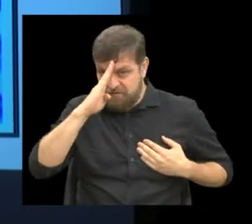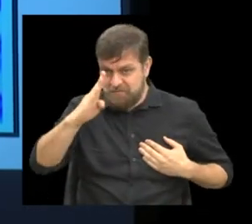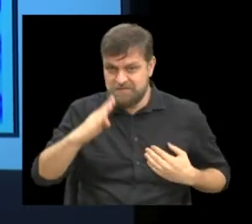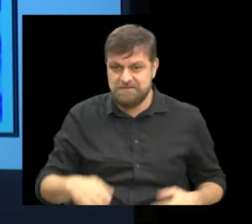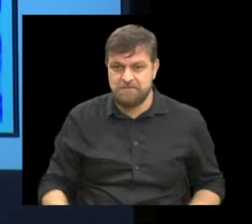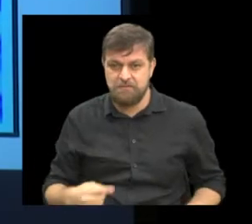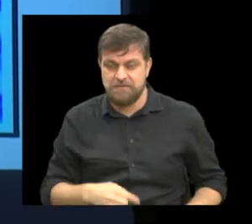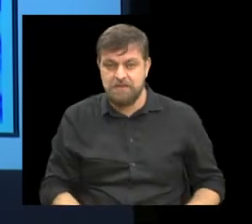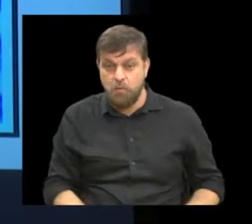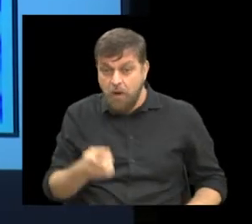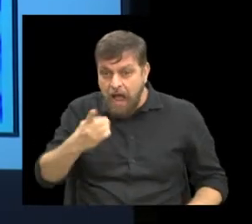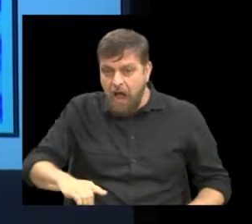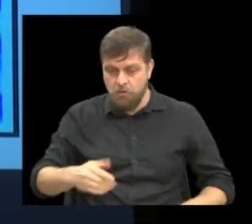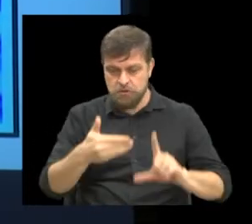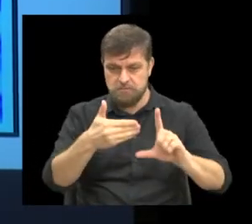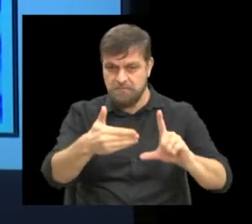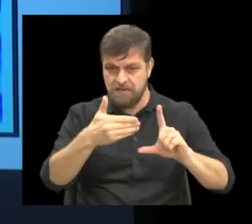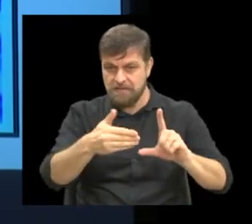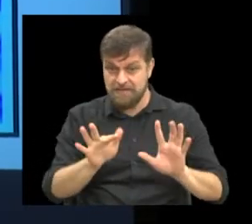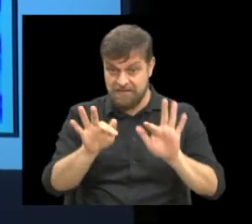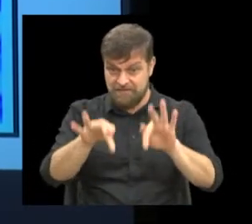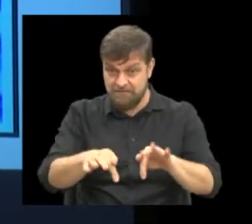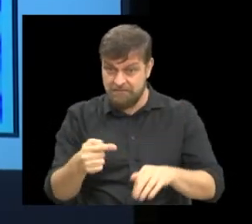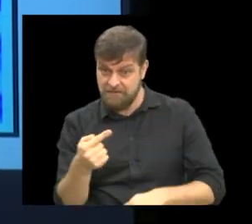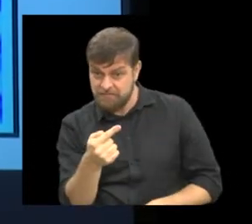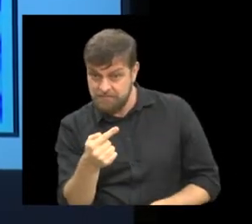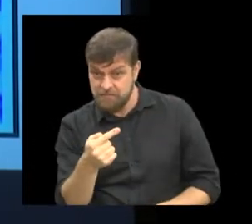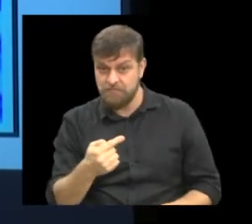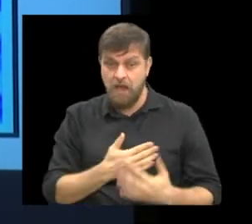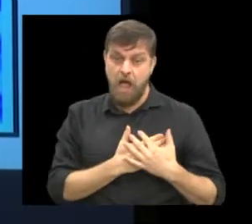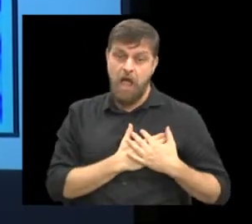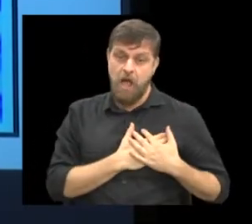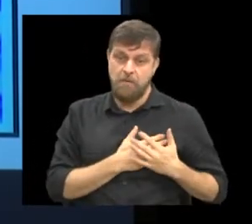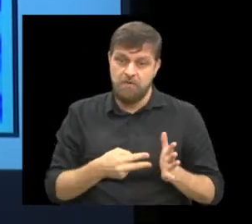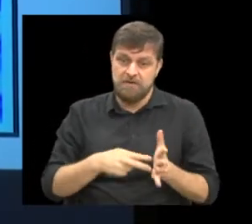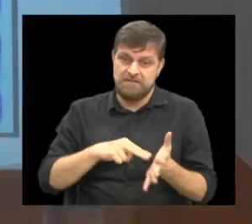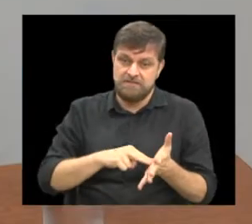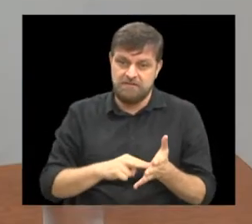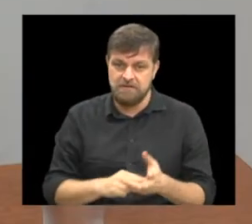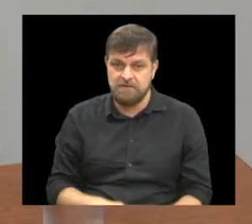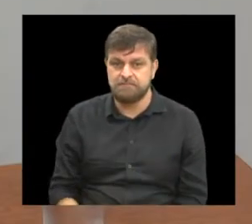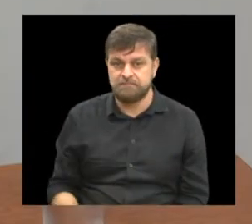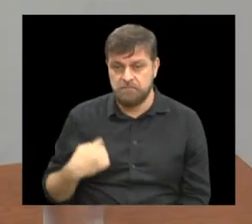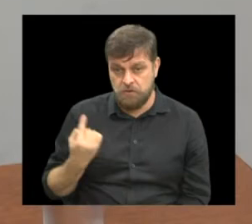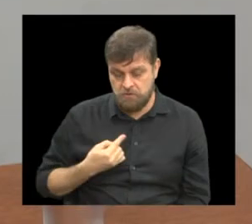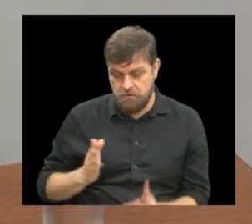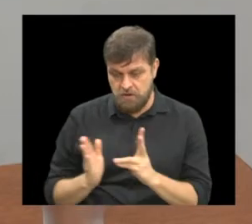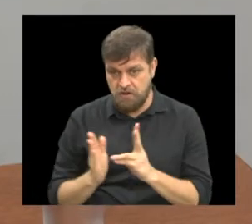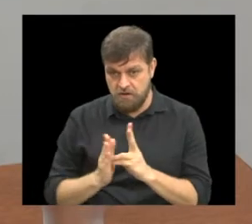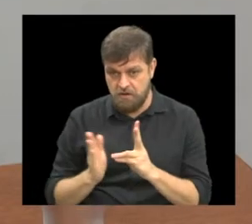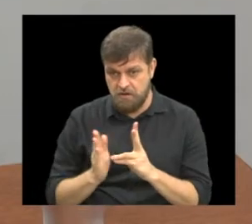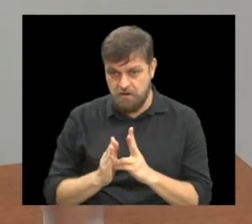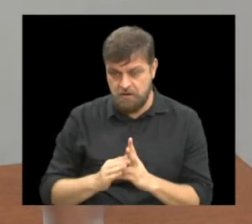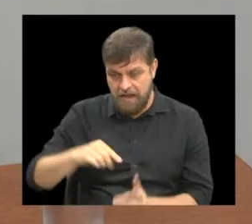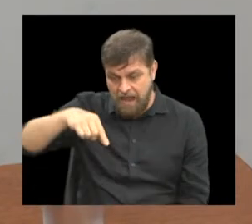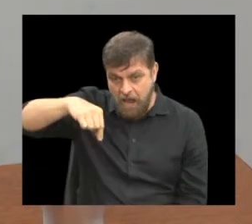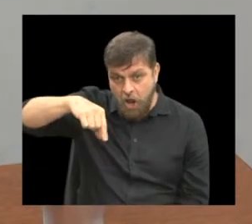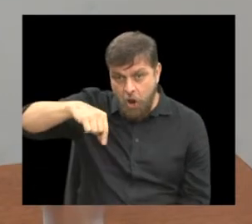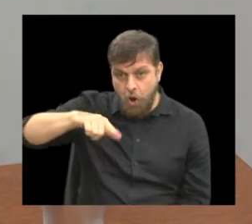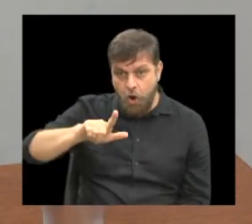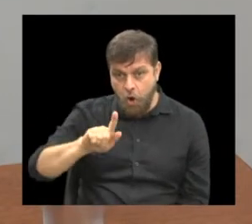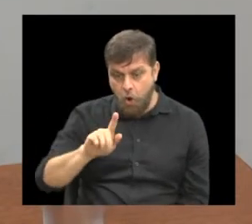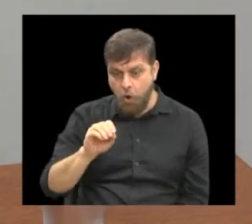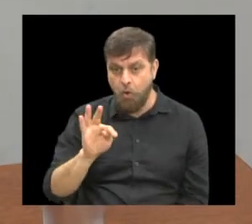colocar essa última tela aqui no fim, porque eu acho que representa muito. Tiquira quer dizer gota, gota,